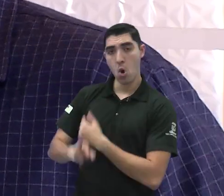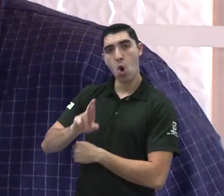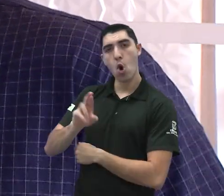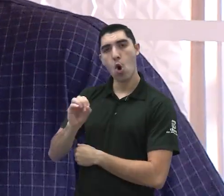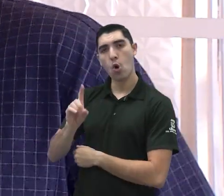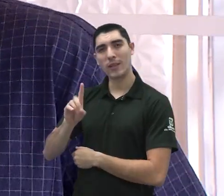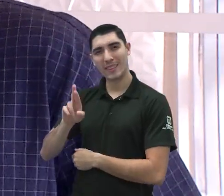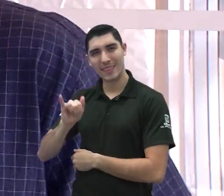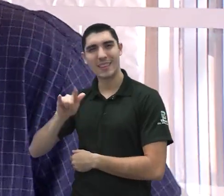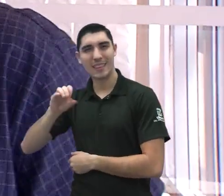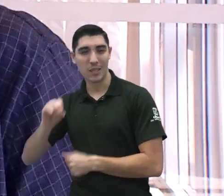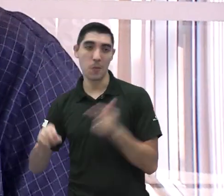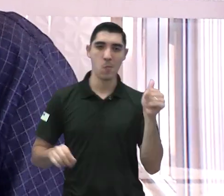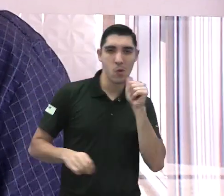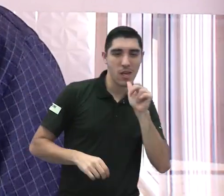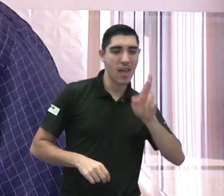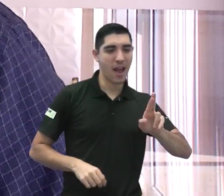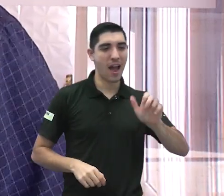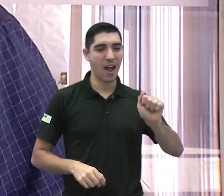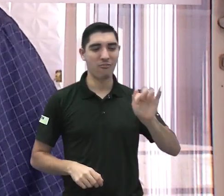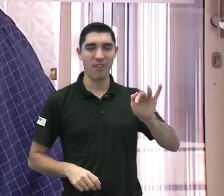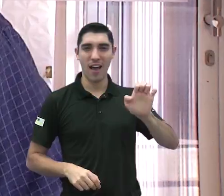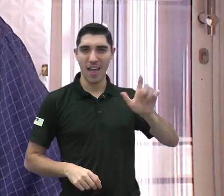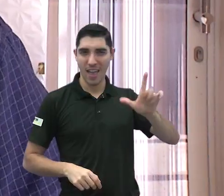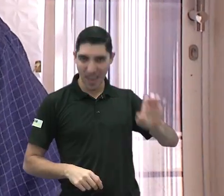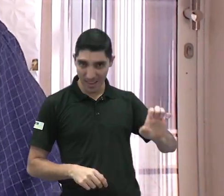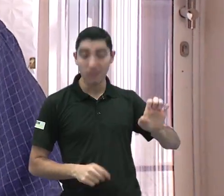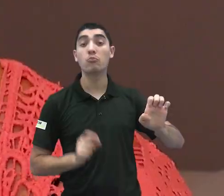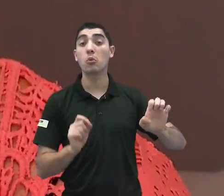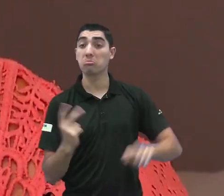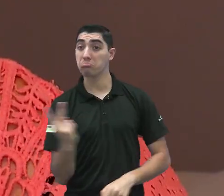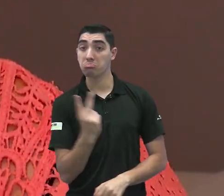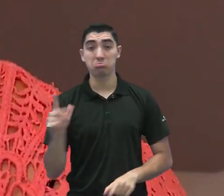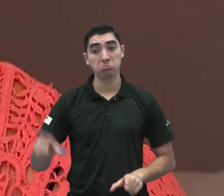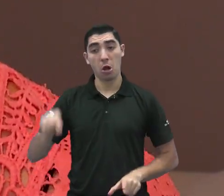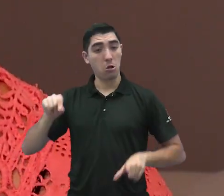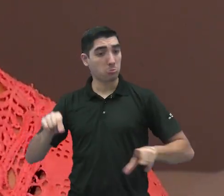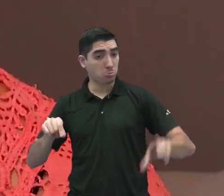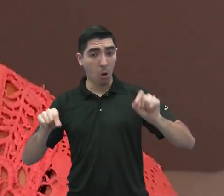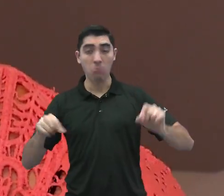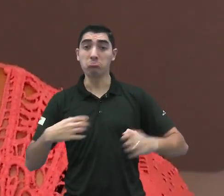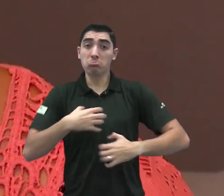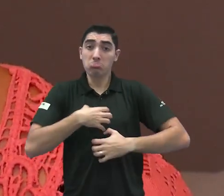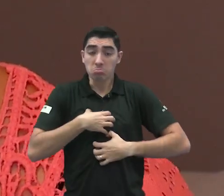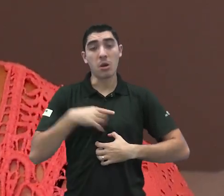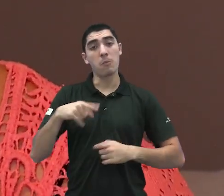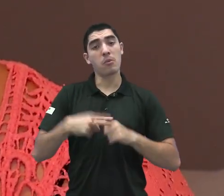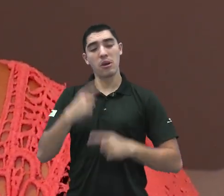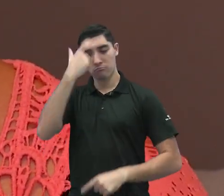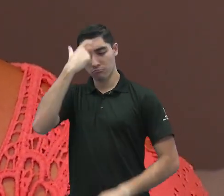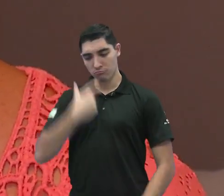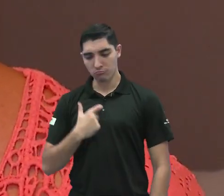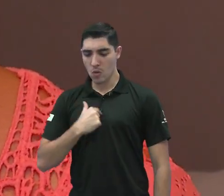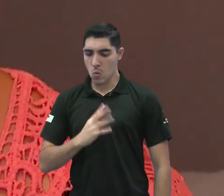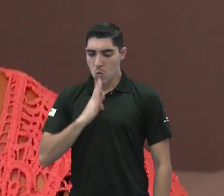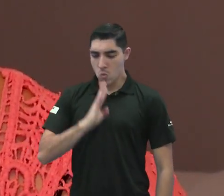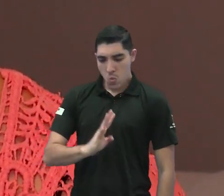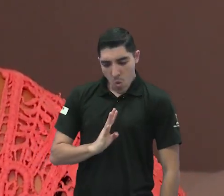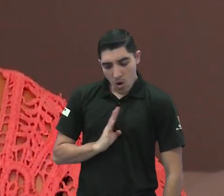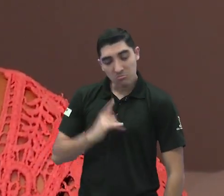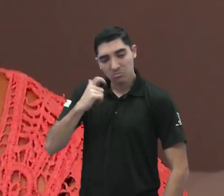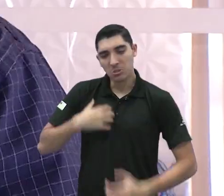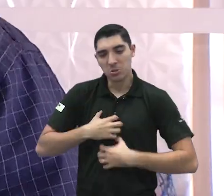como Rodrigo e Rafaele, que conhecemos na reportagem, essa escolha de vida é uma forma de se conhecer